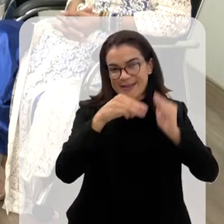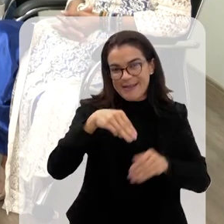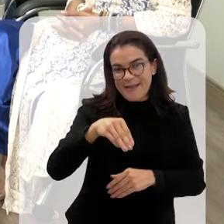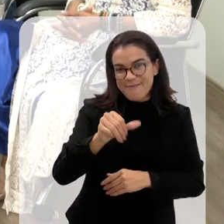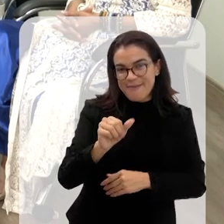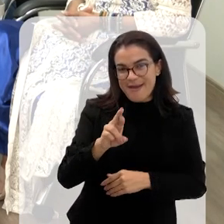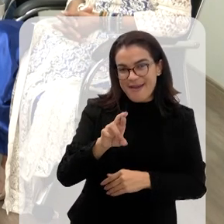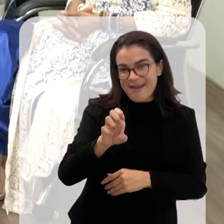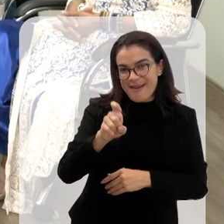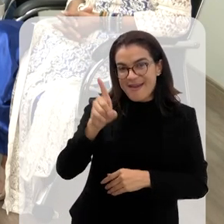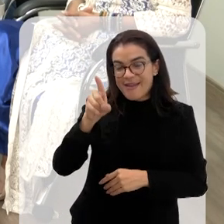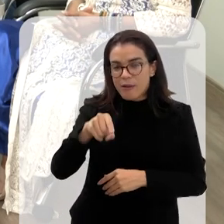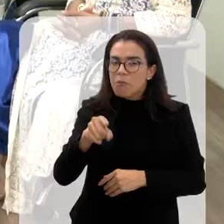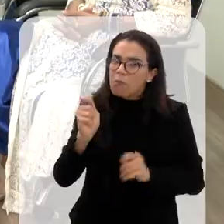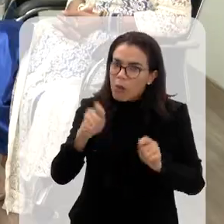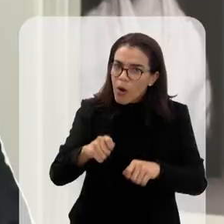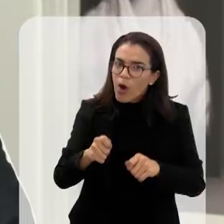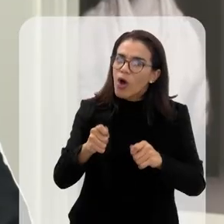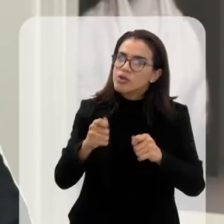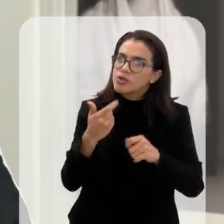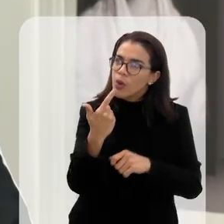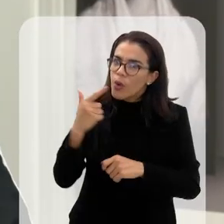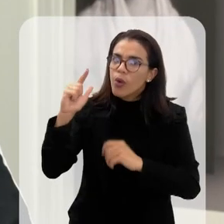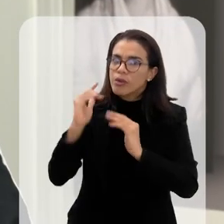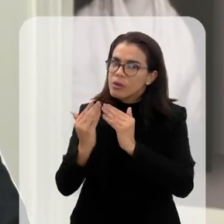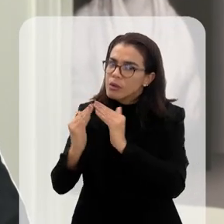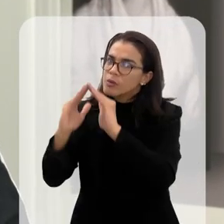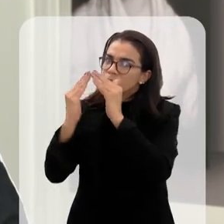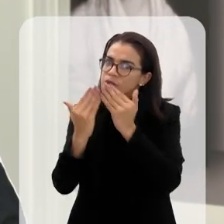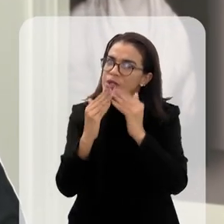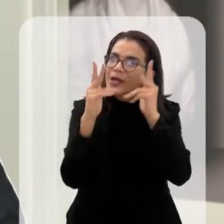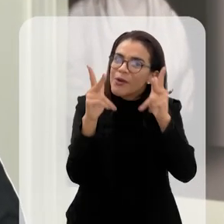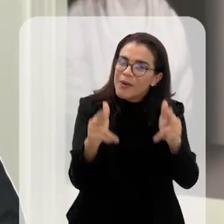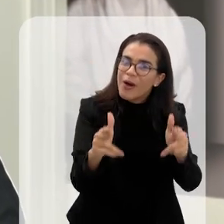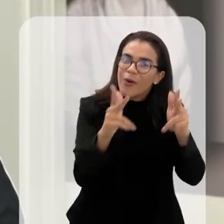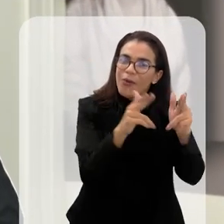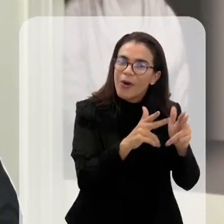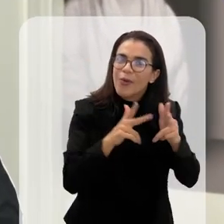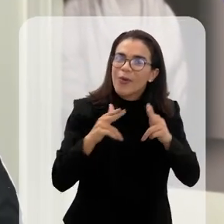Eu acho que ele podia ser compartilhado em outras comunidades.